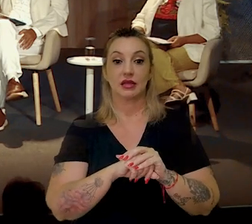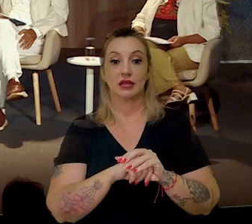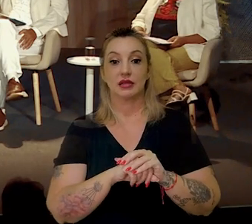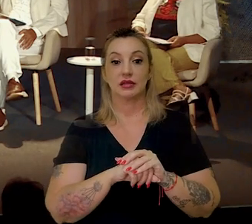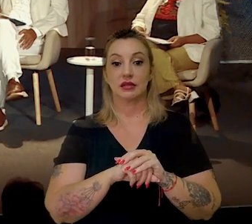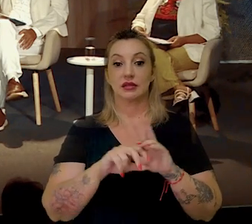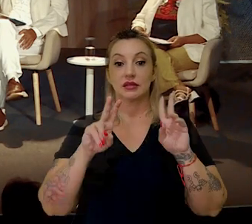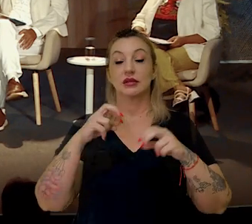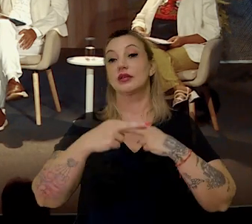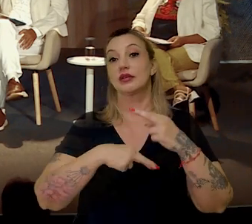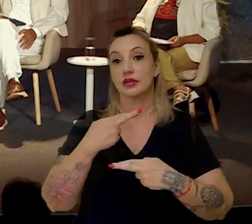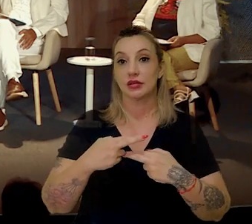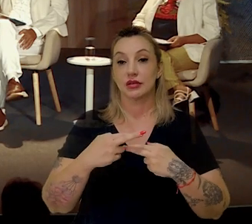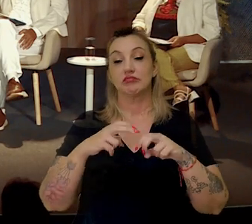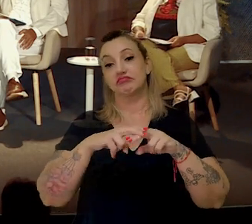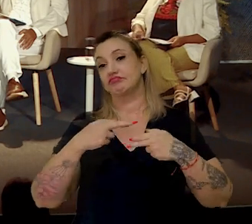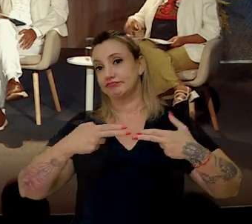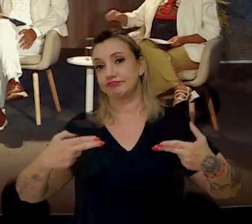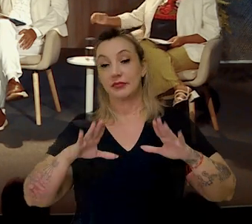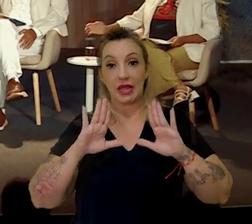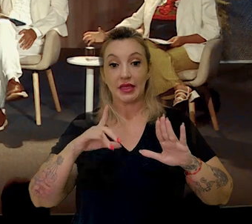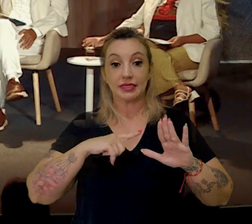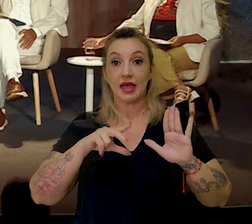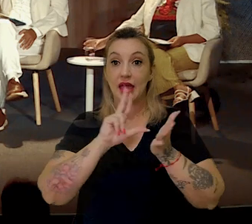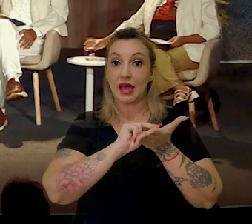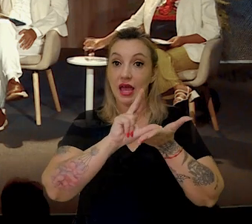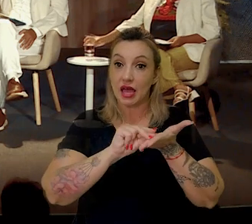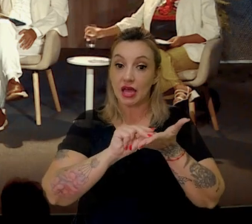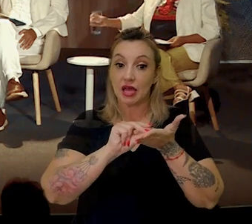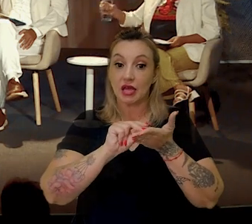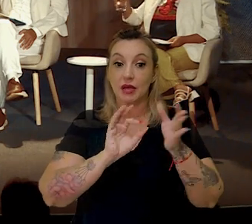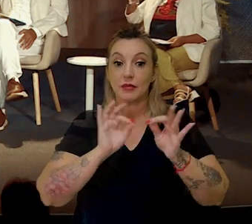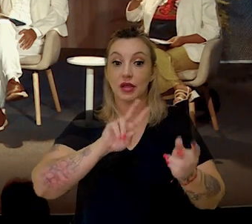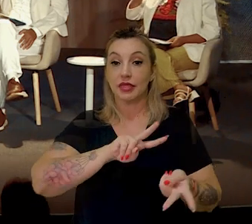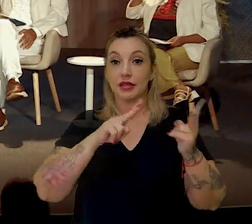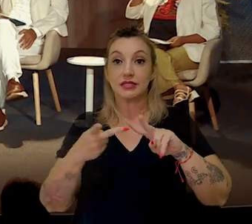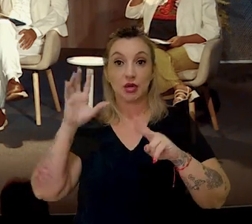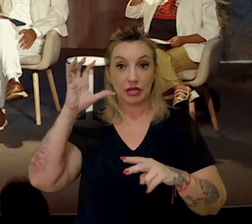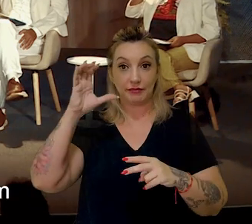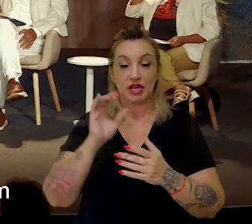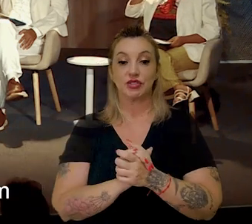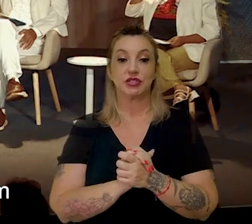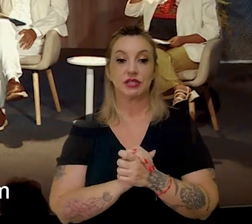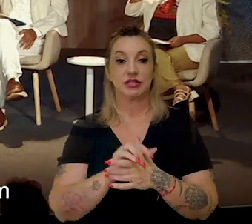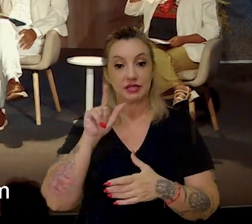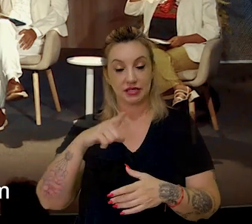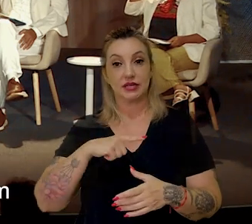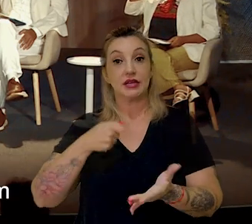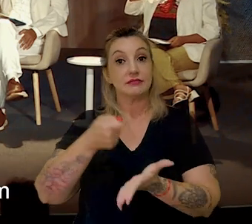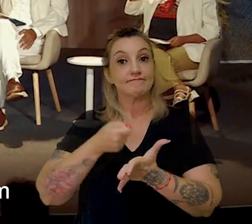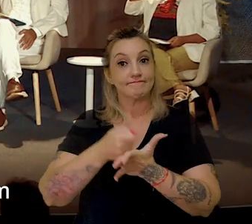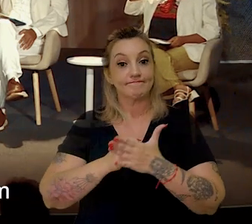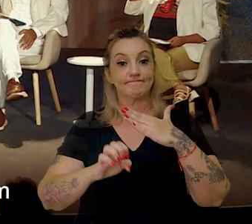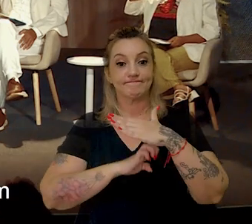diretiva sobre sustentabilidade devida diligência etc mas tem um artigo lá que fala sobre planos de transição climática e exige das